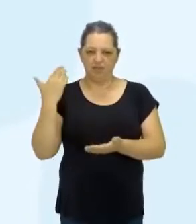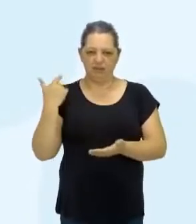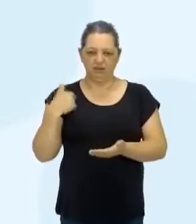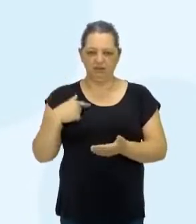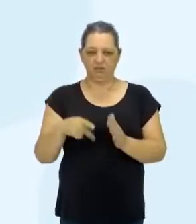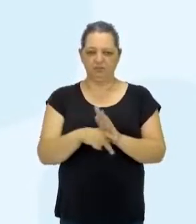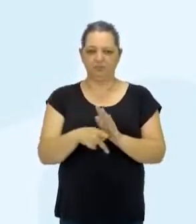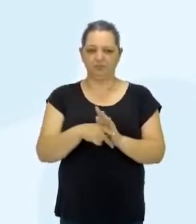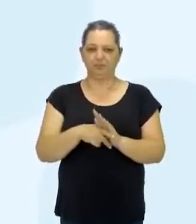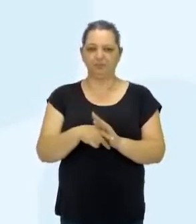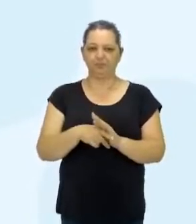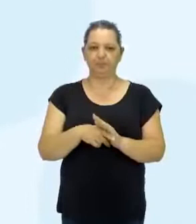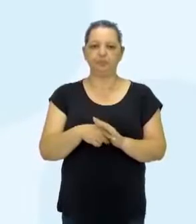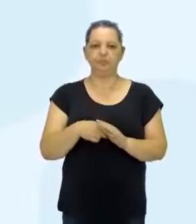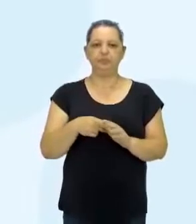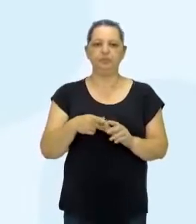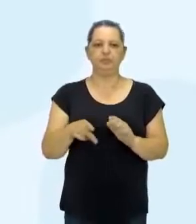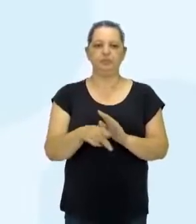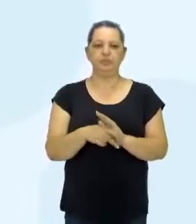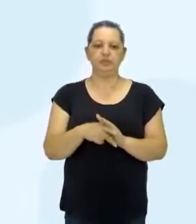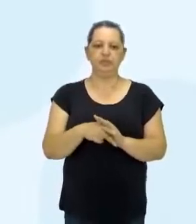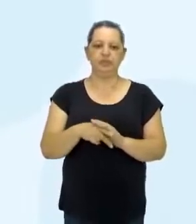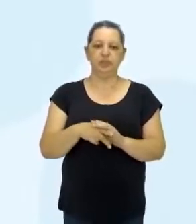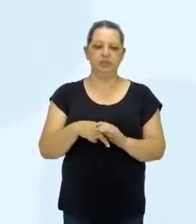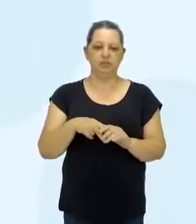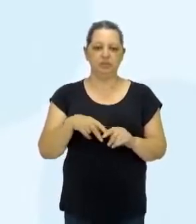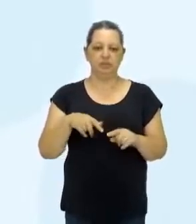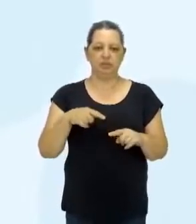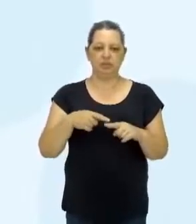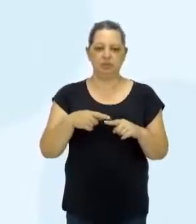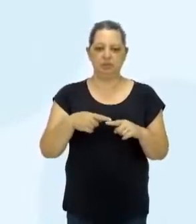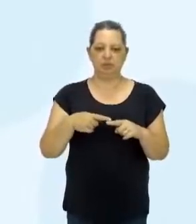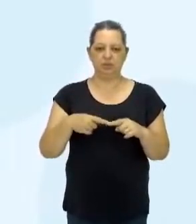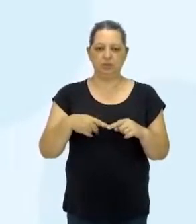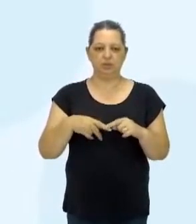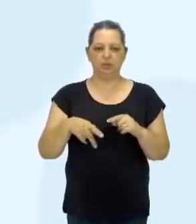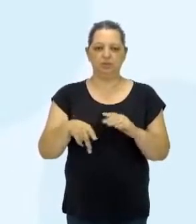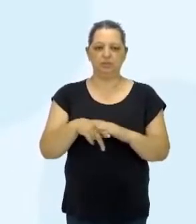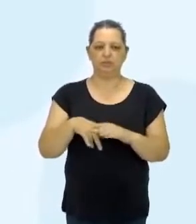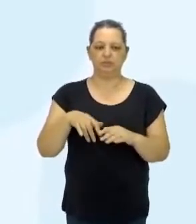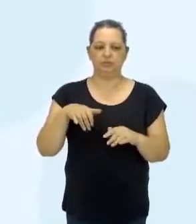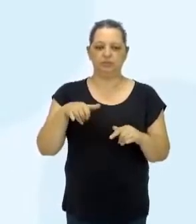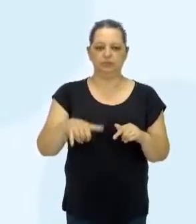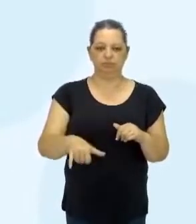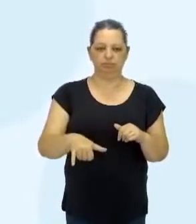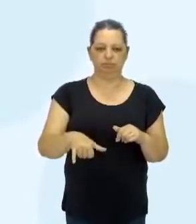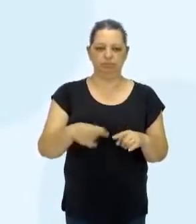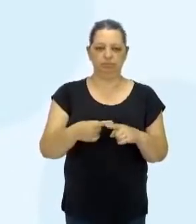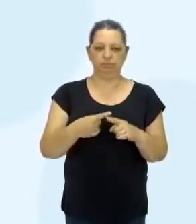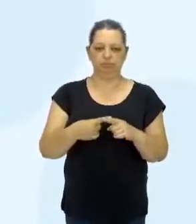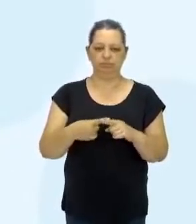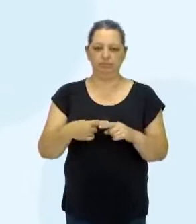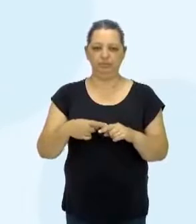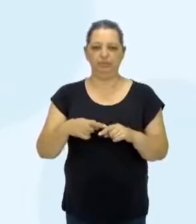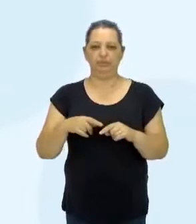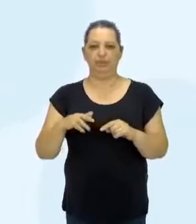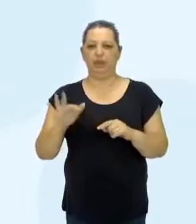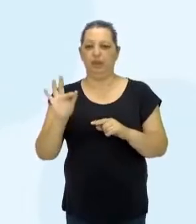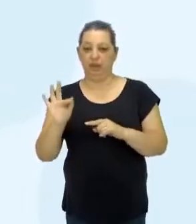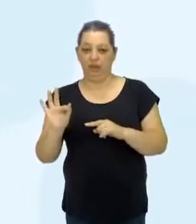onda depende do comprimento de onda, ó, comprimento de onda e da frequência, tá? É o vai